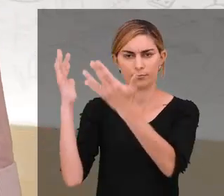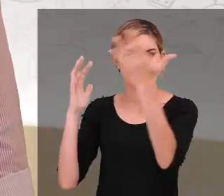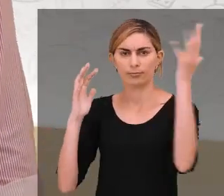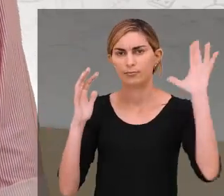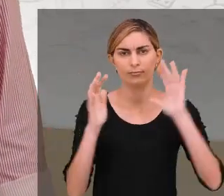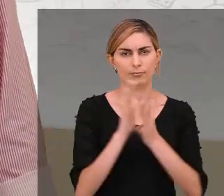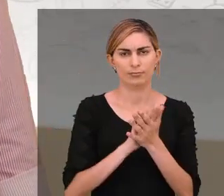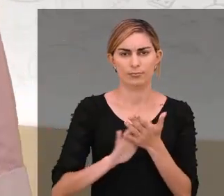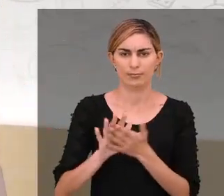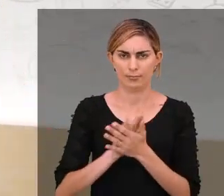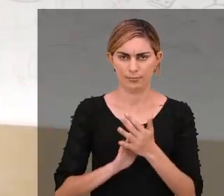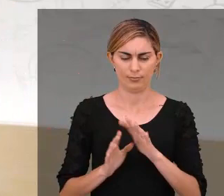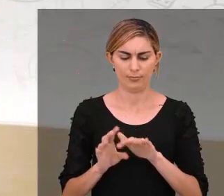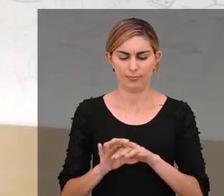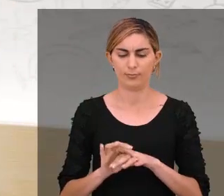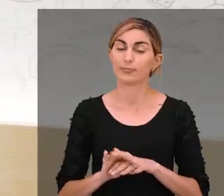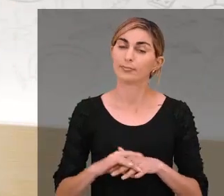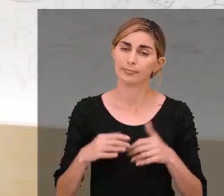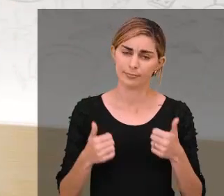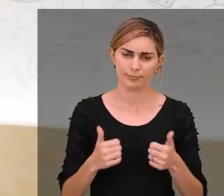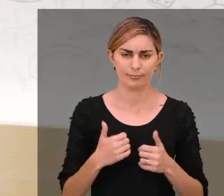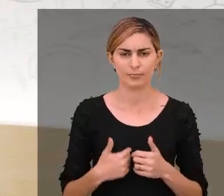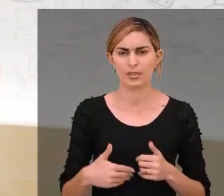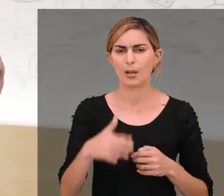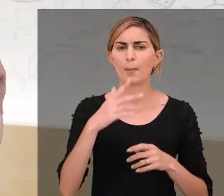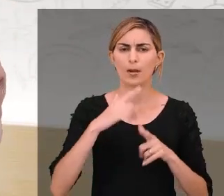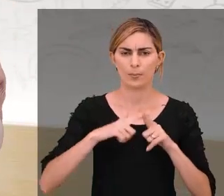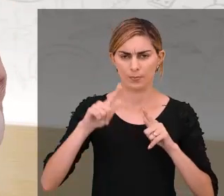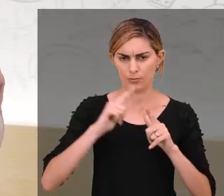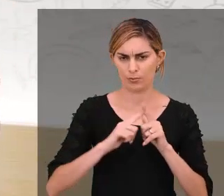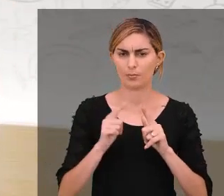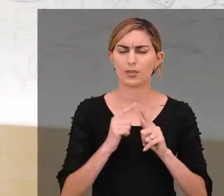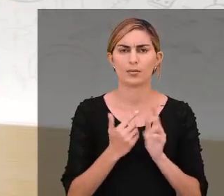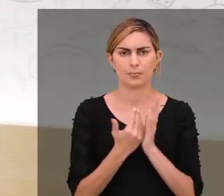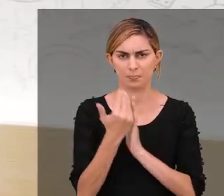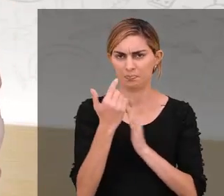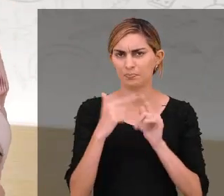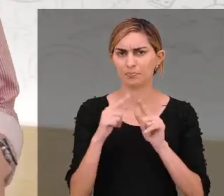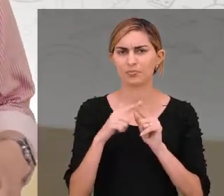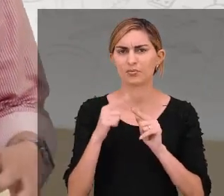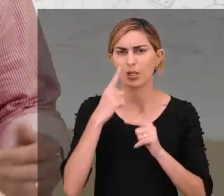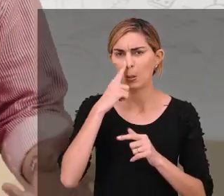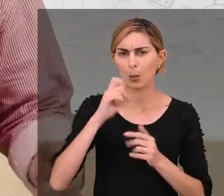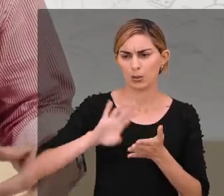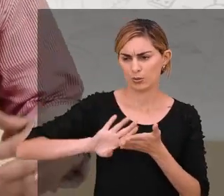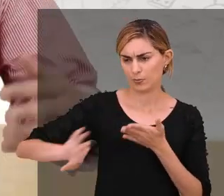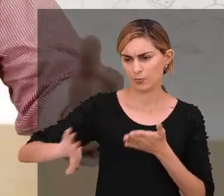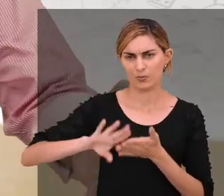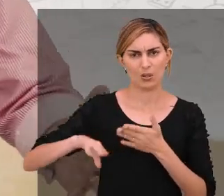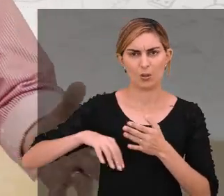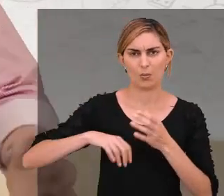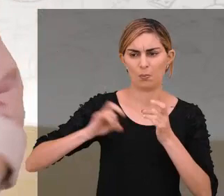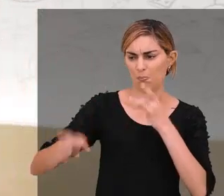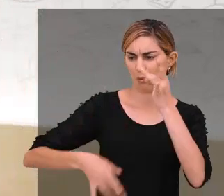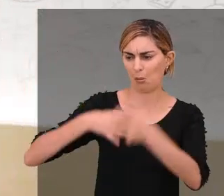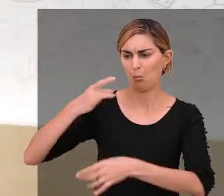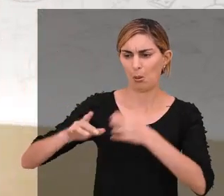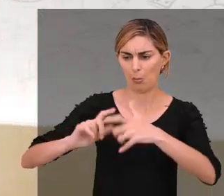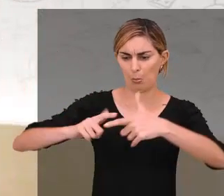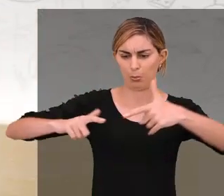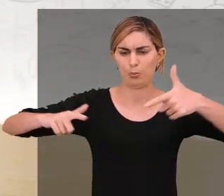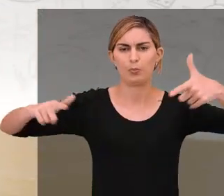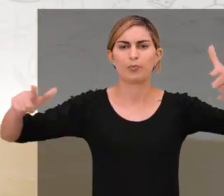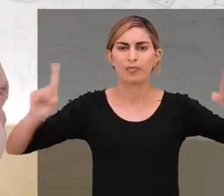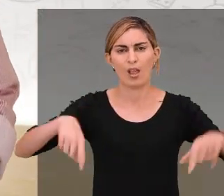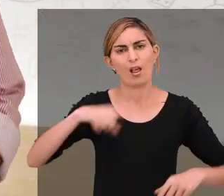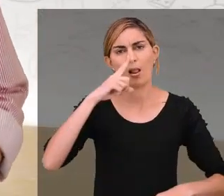natureza. Muito bem. Um dos maiores problemas que esse descarte desenfreado provoca